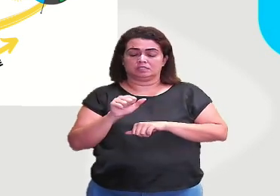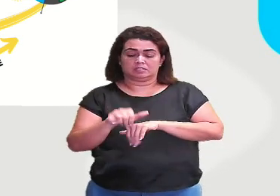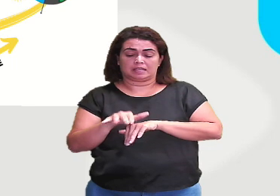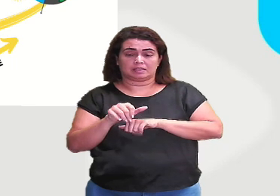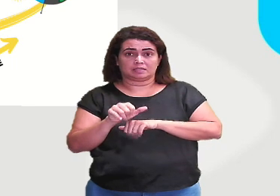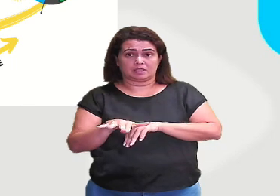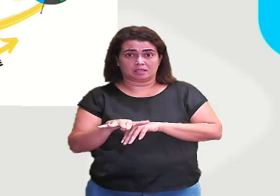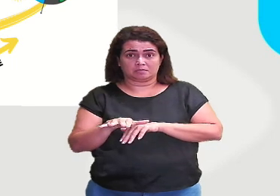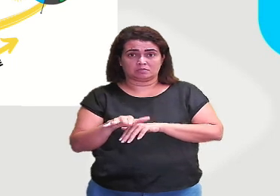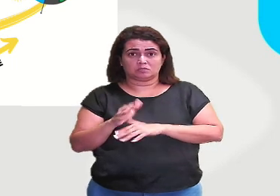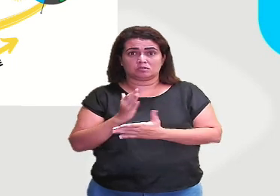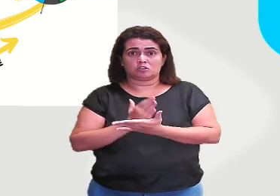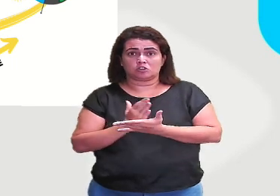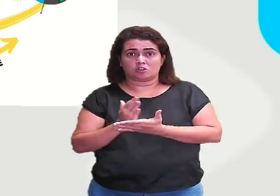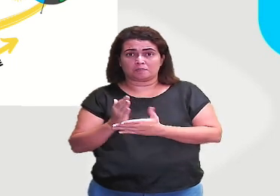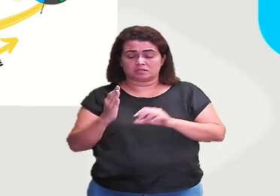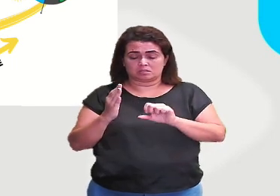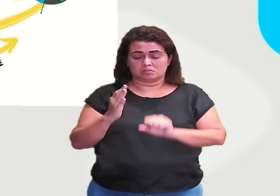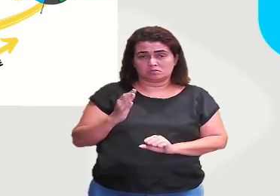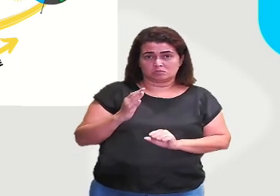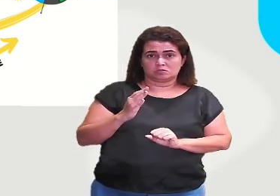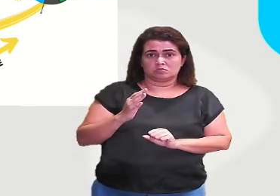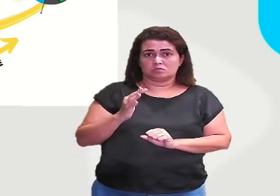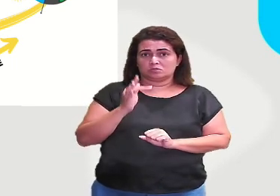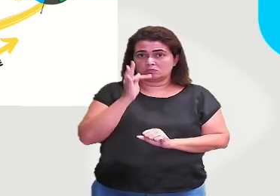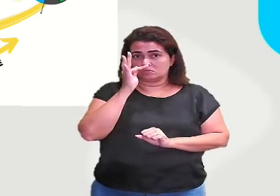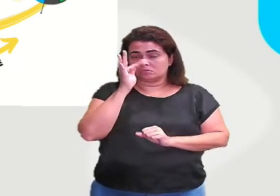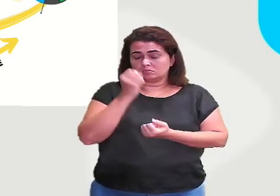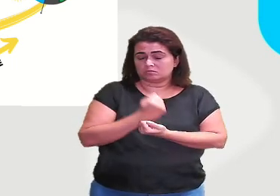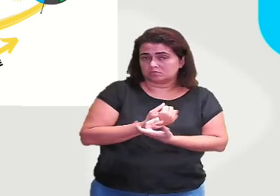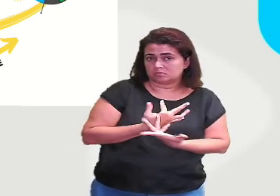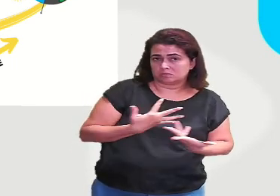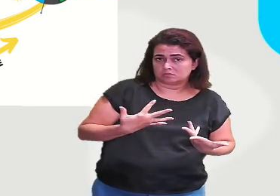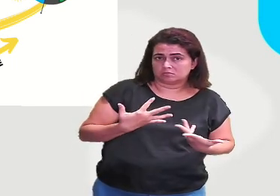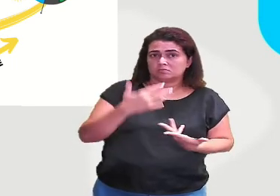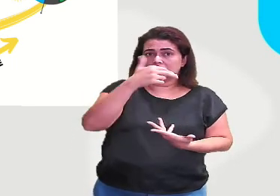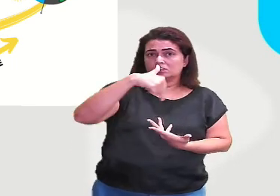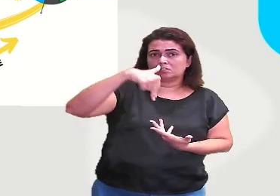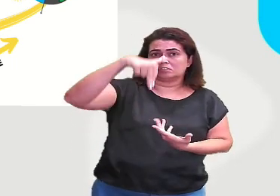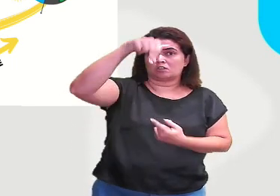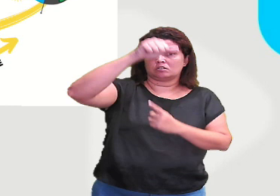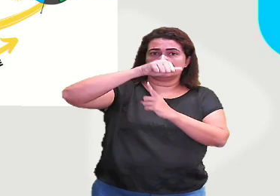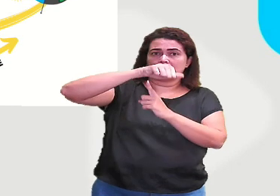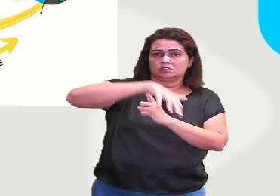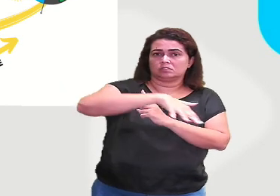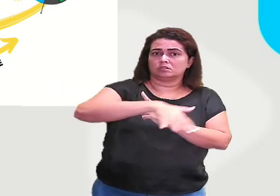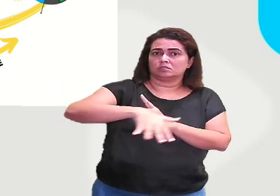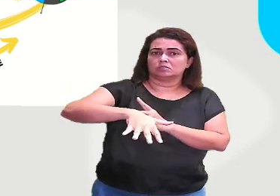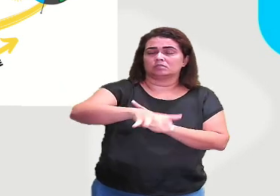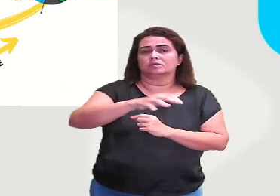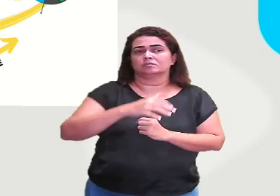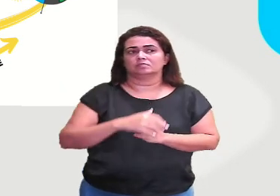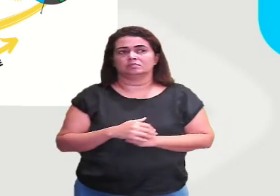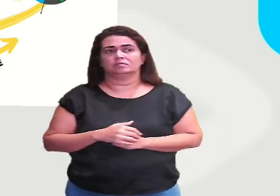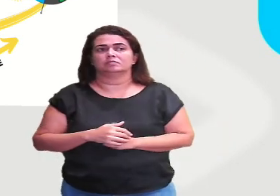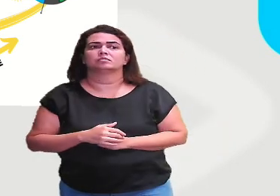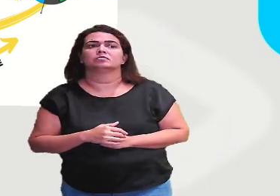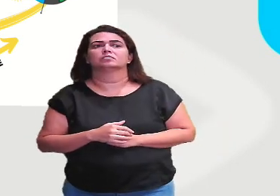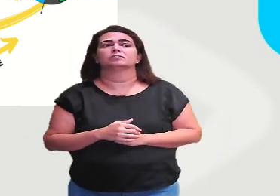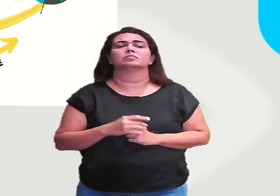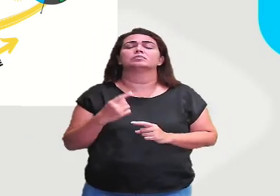nossa primavera aqui no hemisfério sul e do outono no hemisfério norte, né, a transição. Porque aí, no caso, nós,